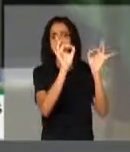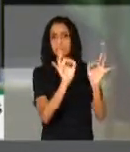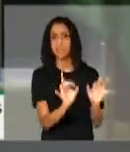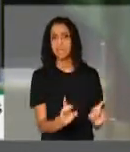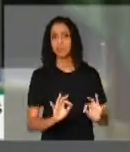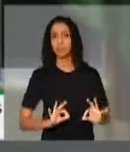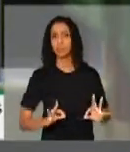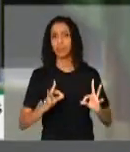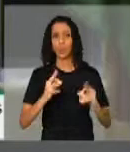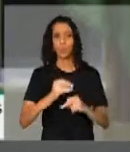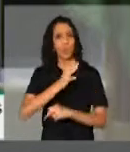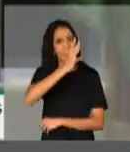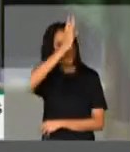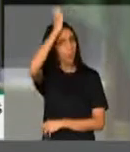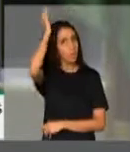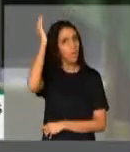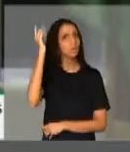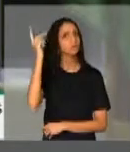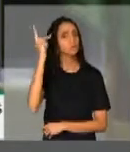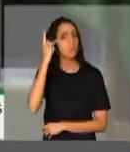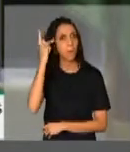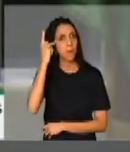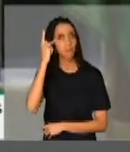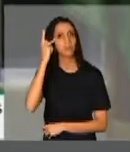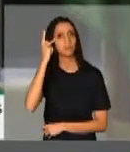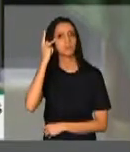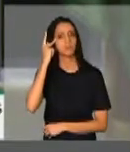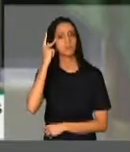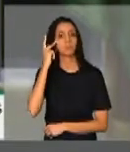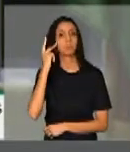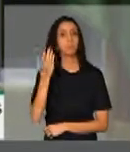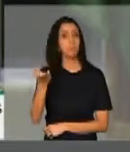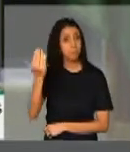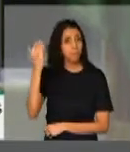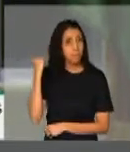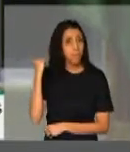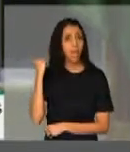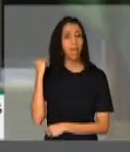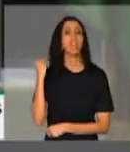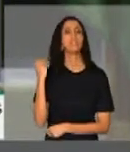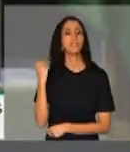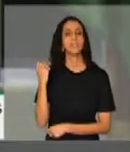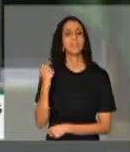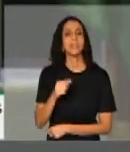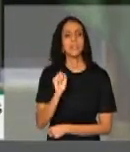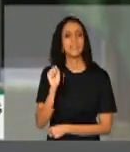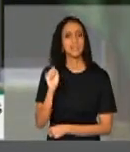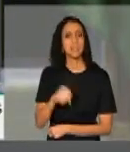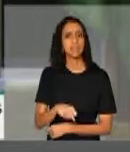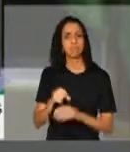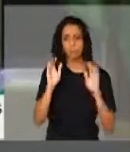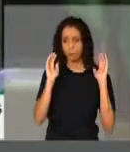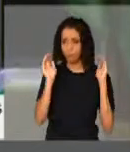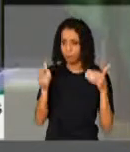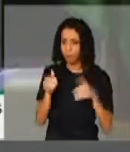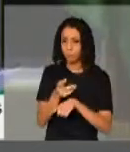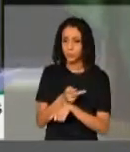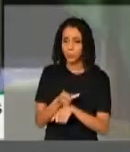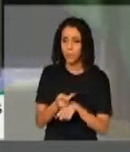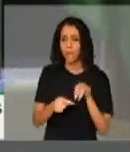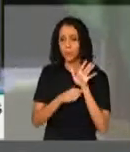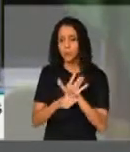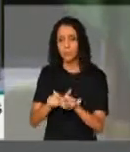a todos os bombeiros do estado de são paulo que naquele momento dedicaram as suas vidas a fazer parte daquela